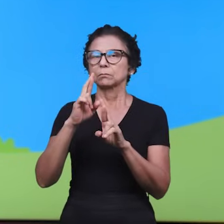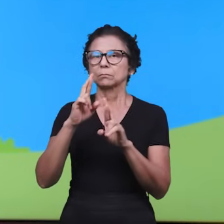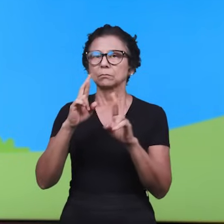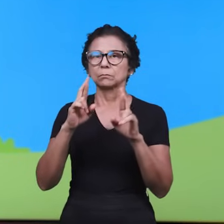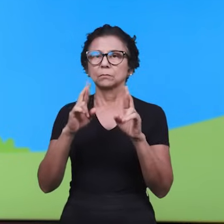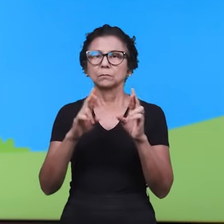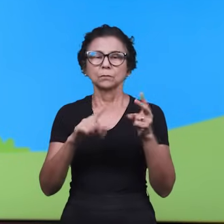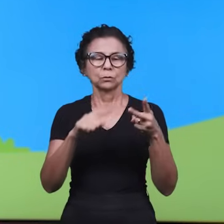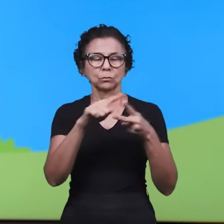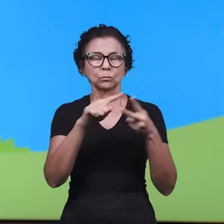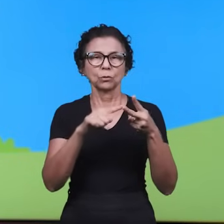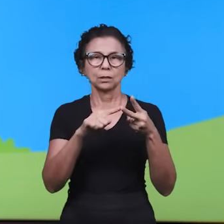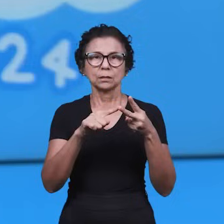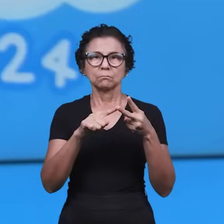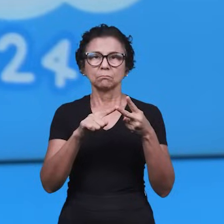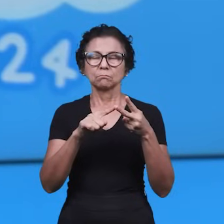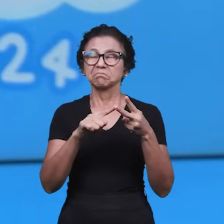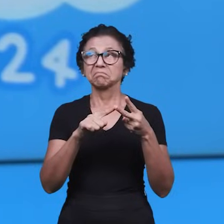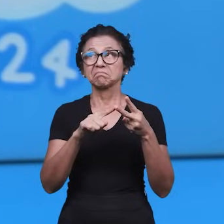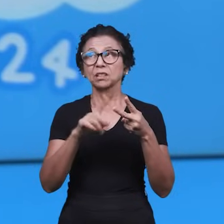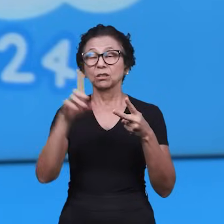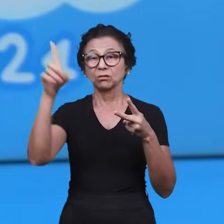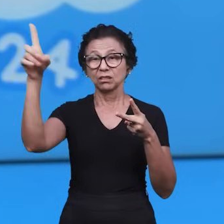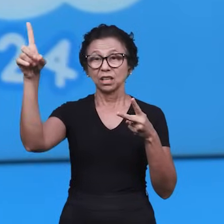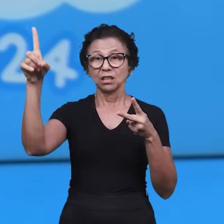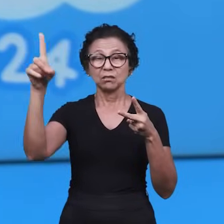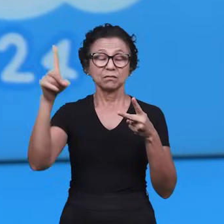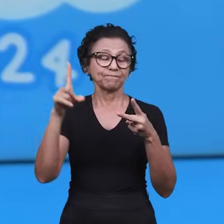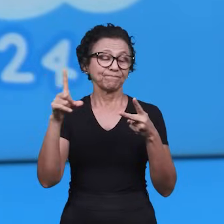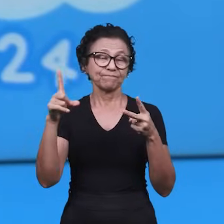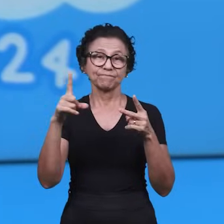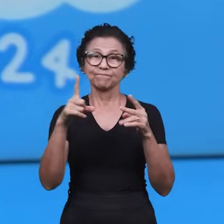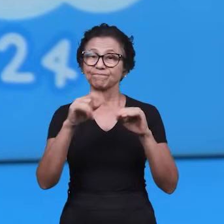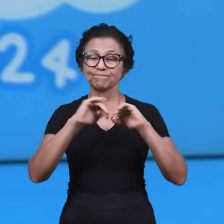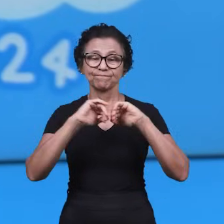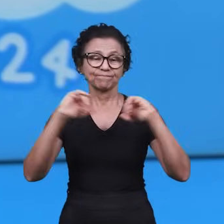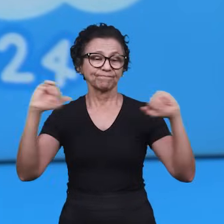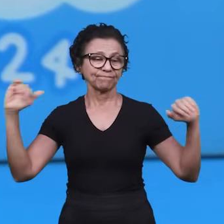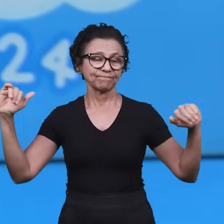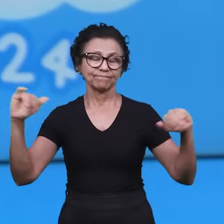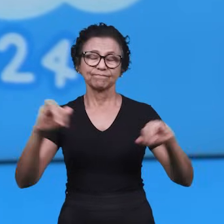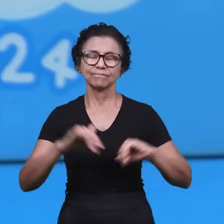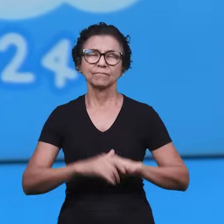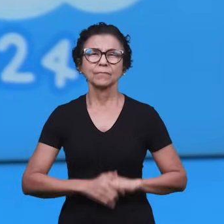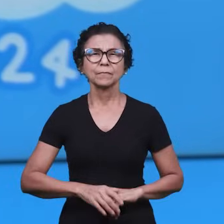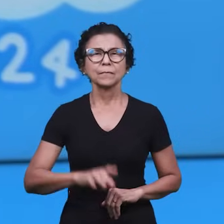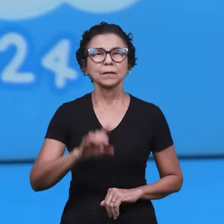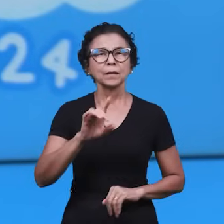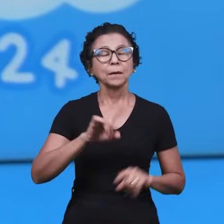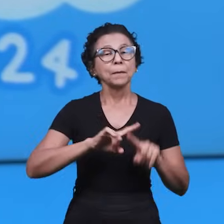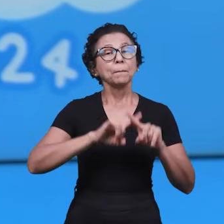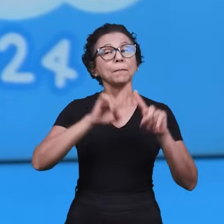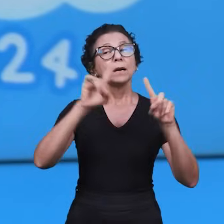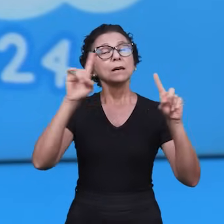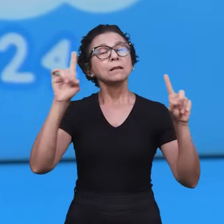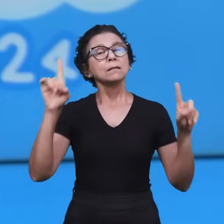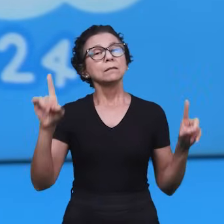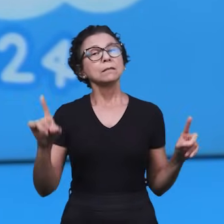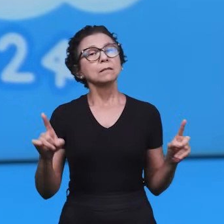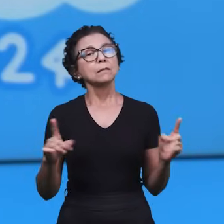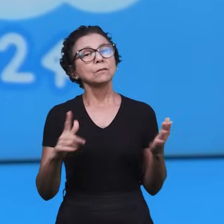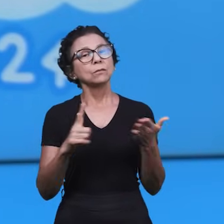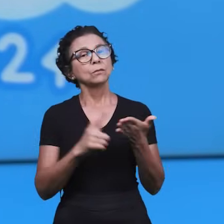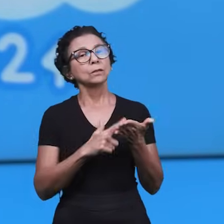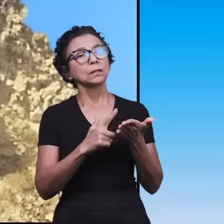triste, queridos. Mas aquele animal que foi morto lá no início da criação, no